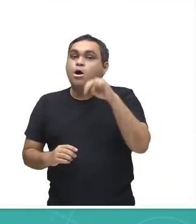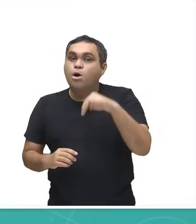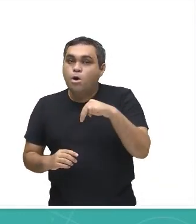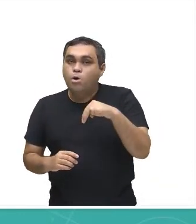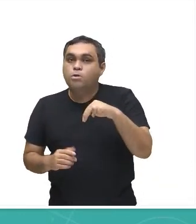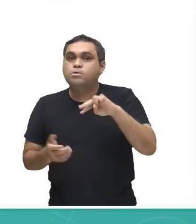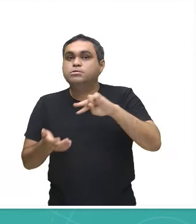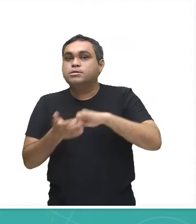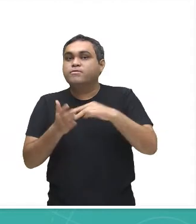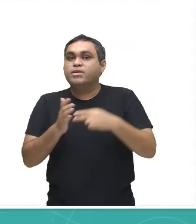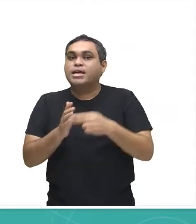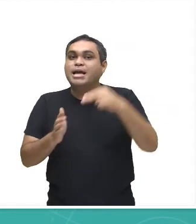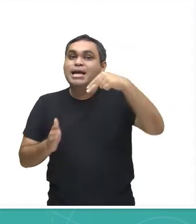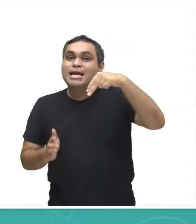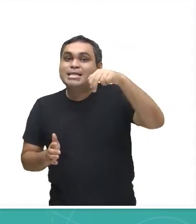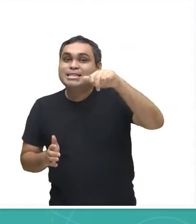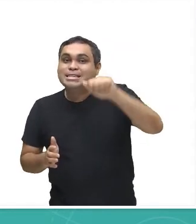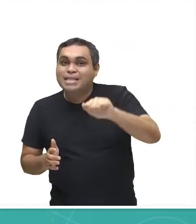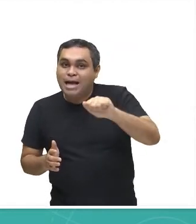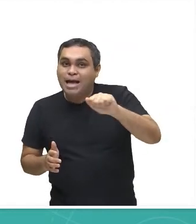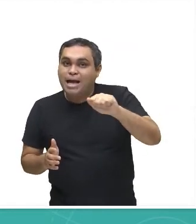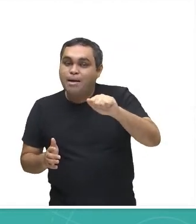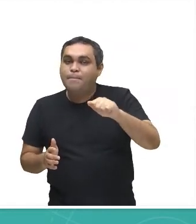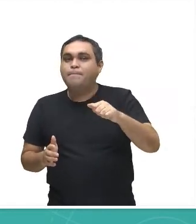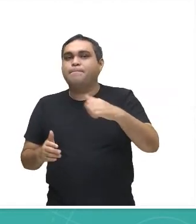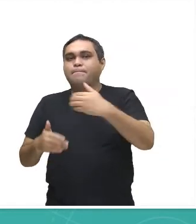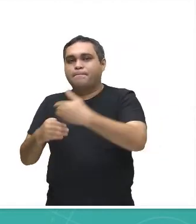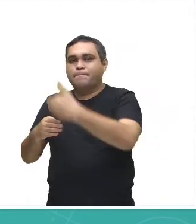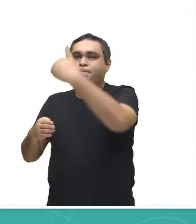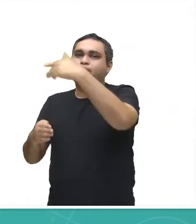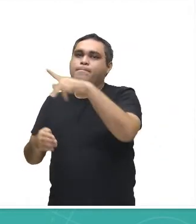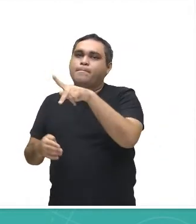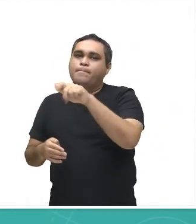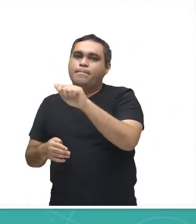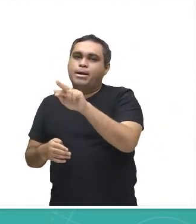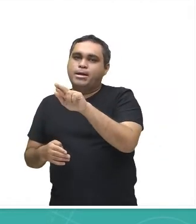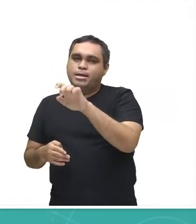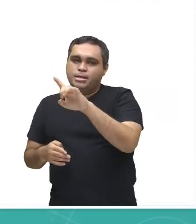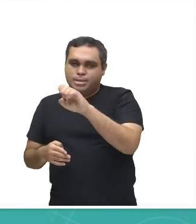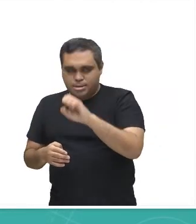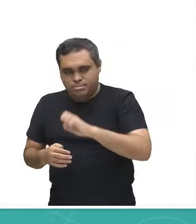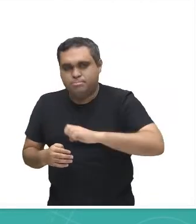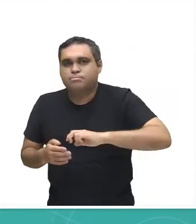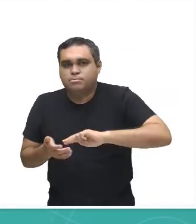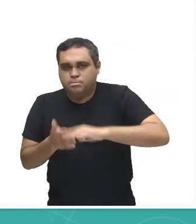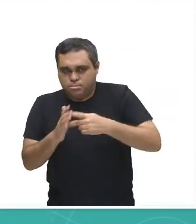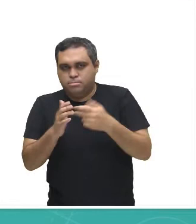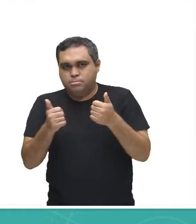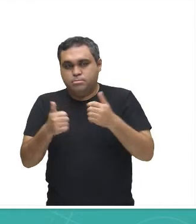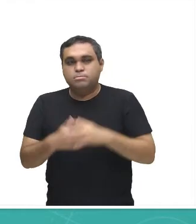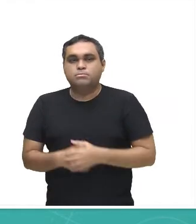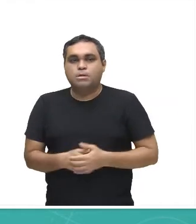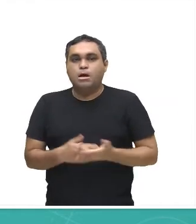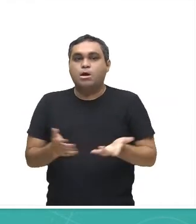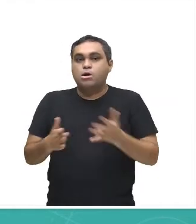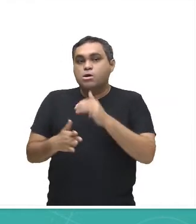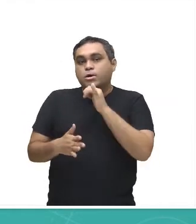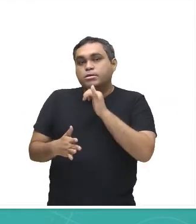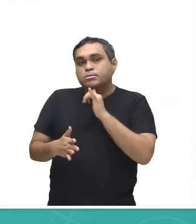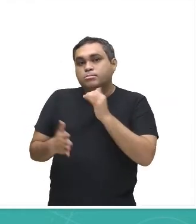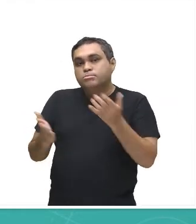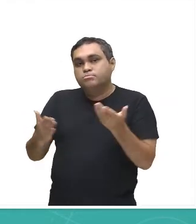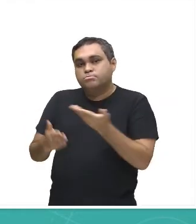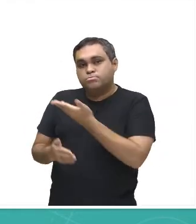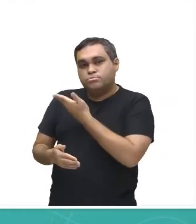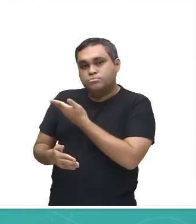citar alguma superfície reta, é on. Next, próximo exemplo será o uso